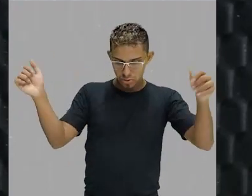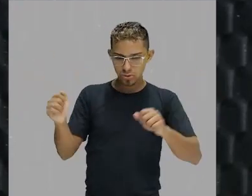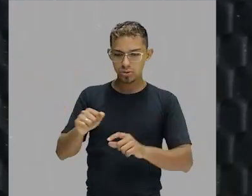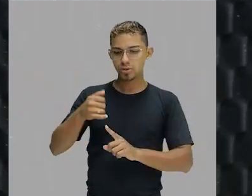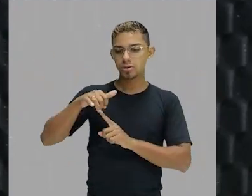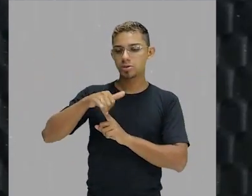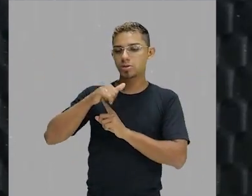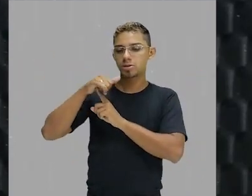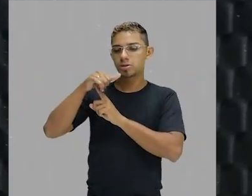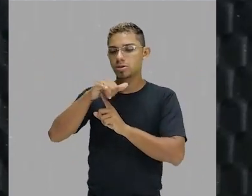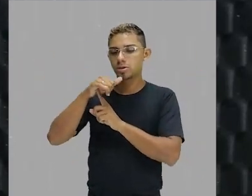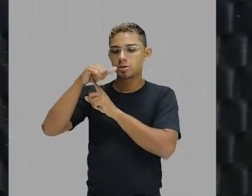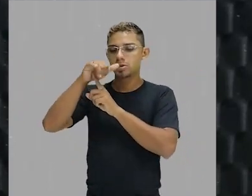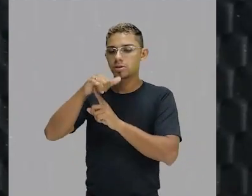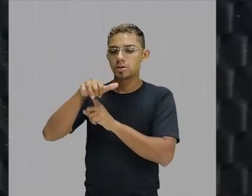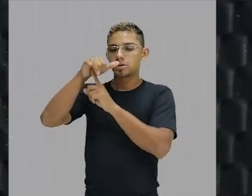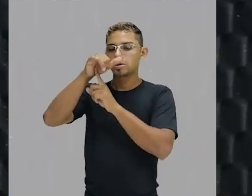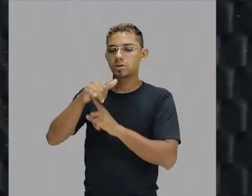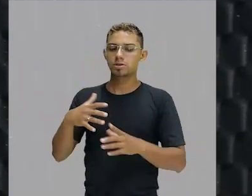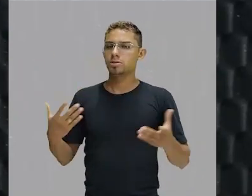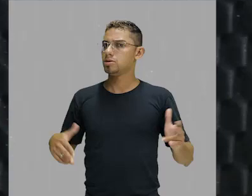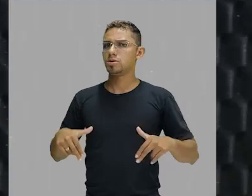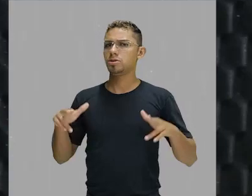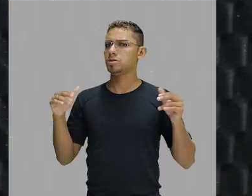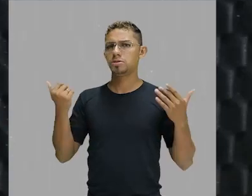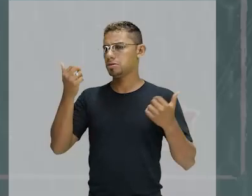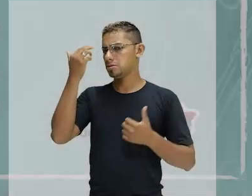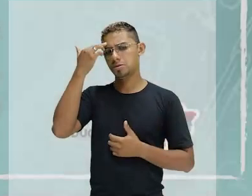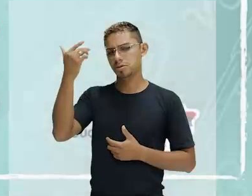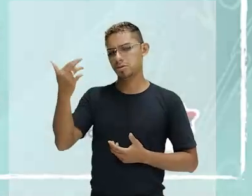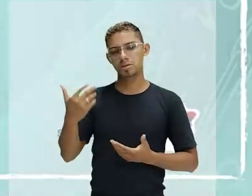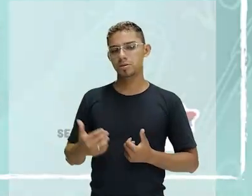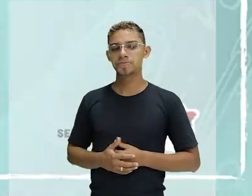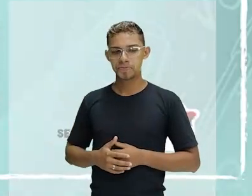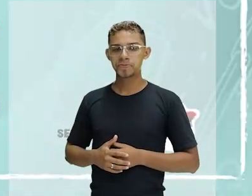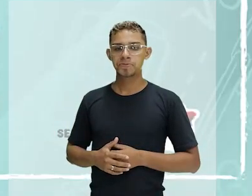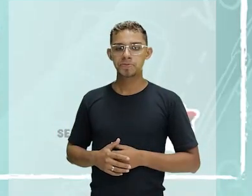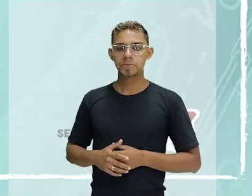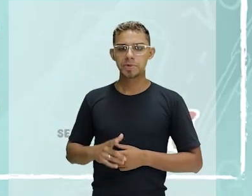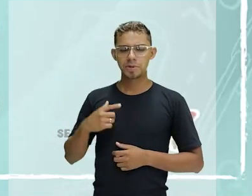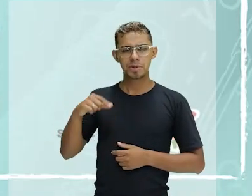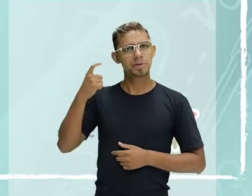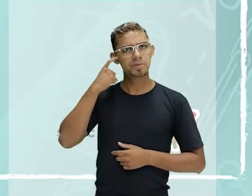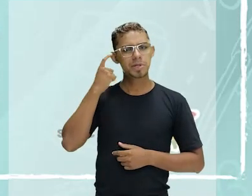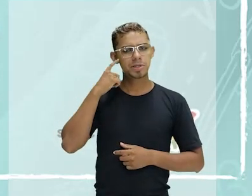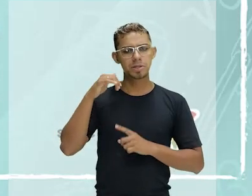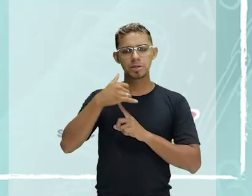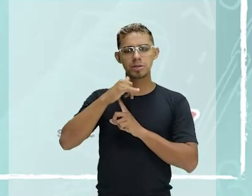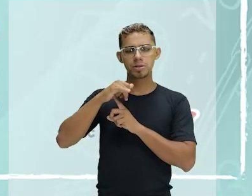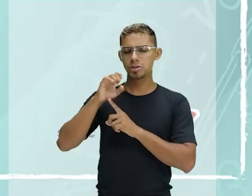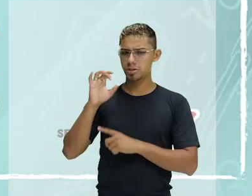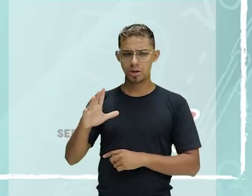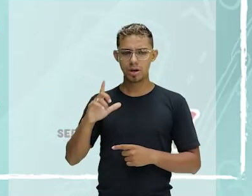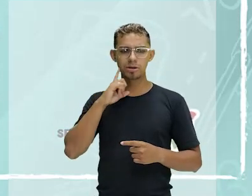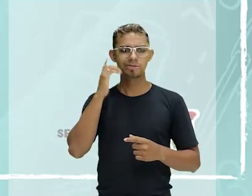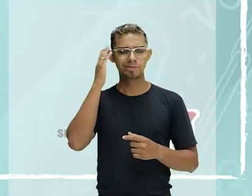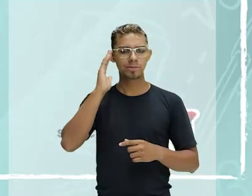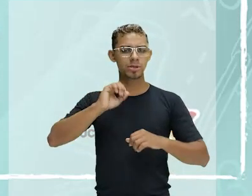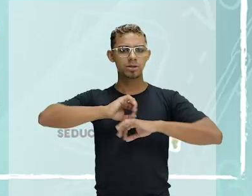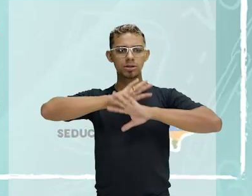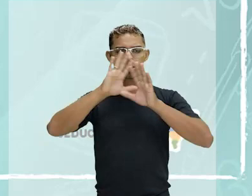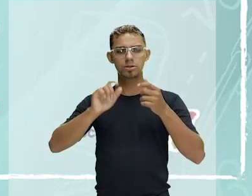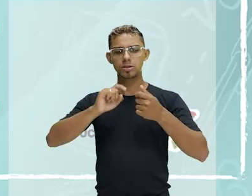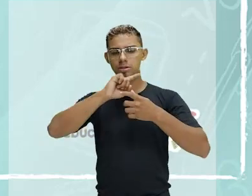disso. Professor, eu nunca soube dessa história, né? Se vocês acham que o Bumba Meu Boi é só isso, entendam, por exemplo,